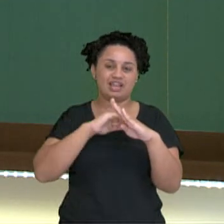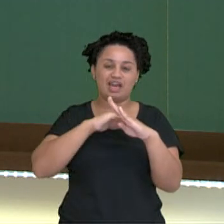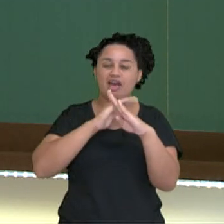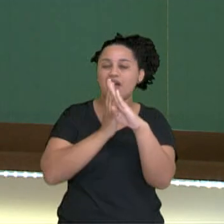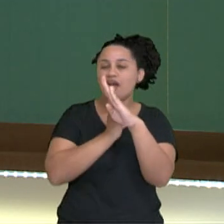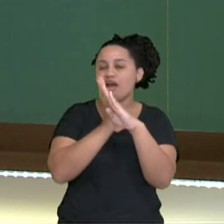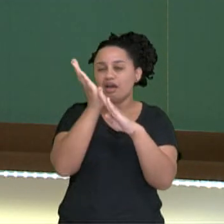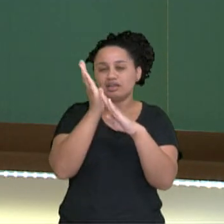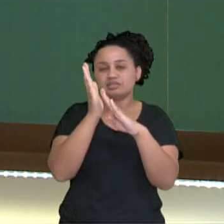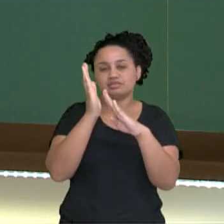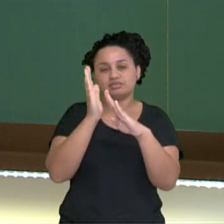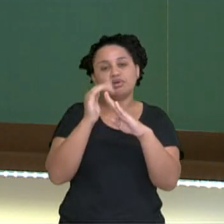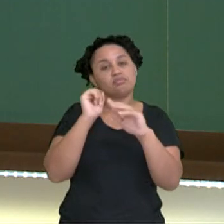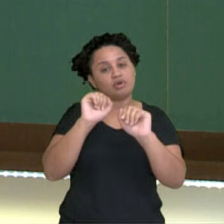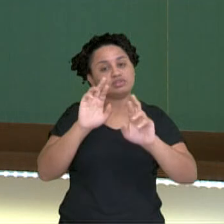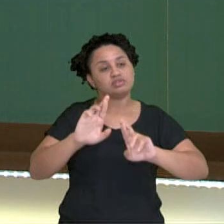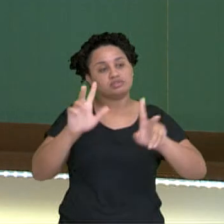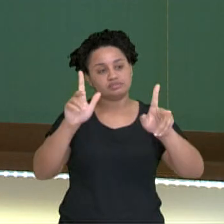que se atentar.